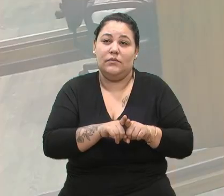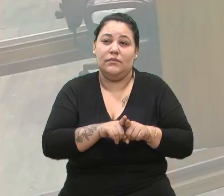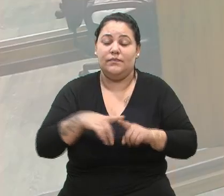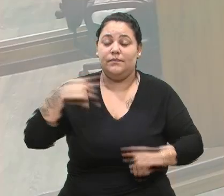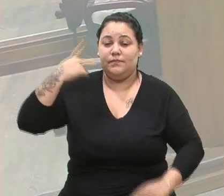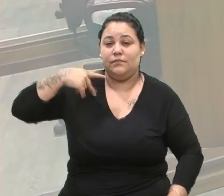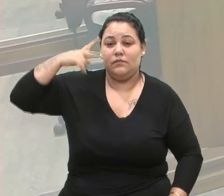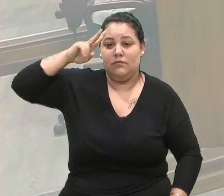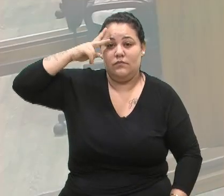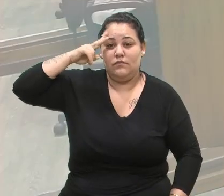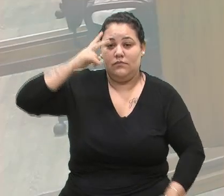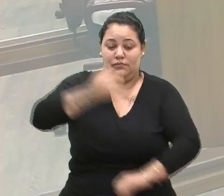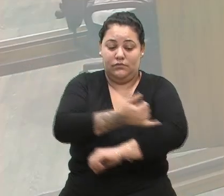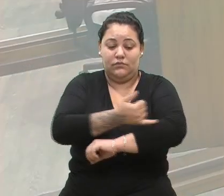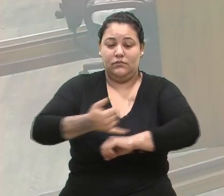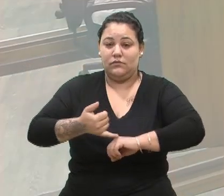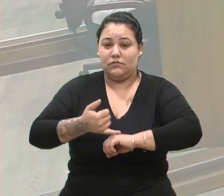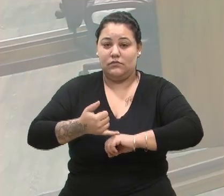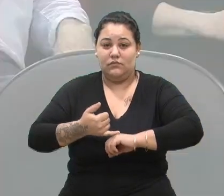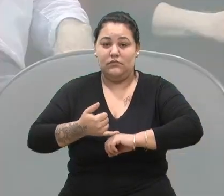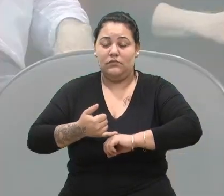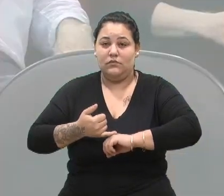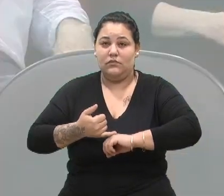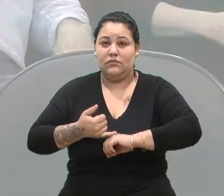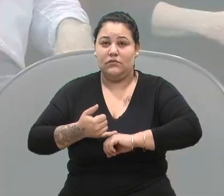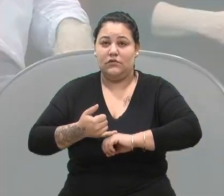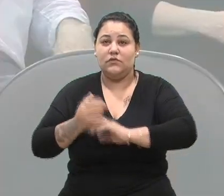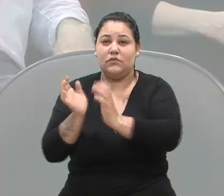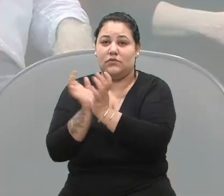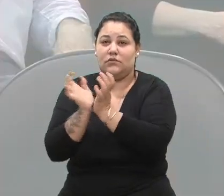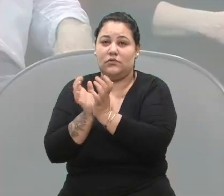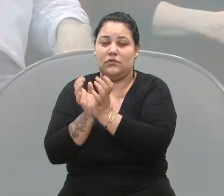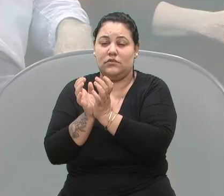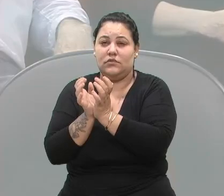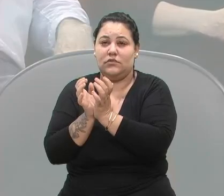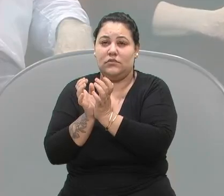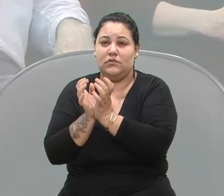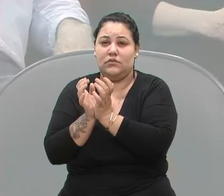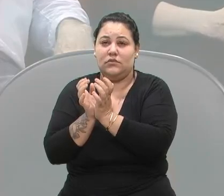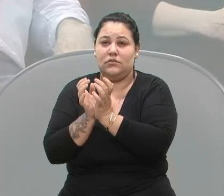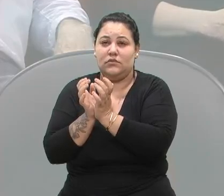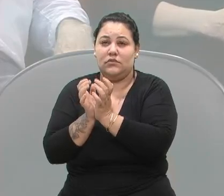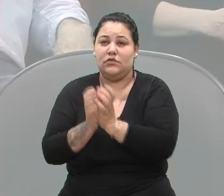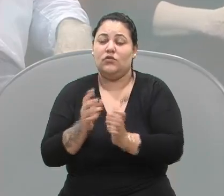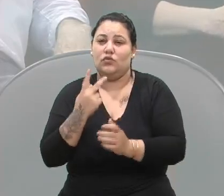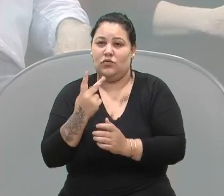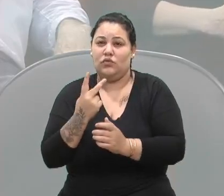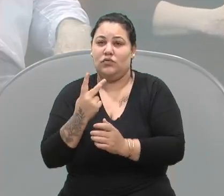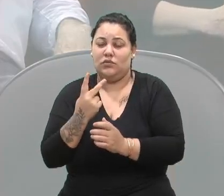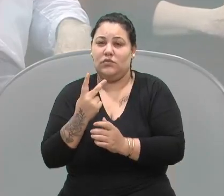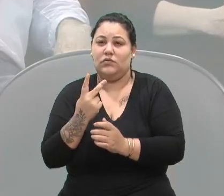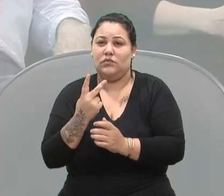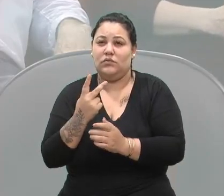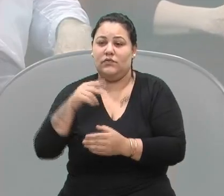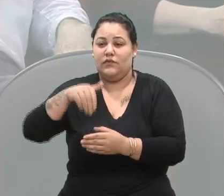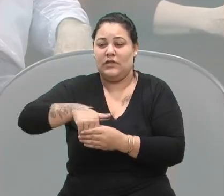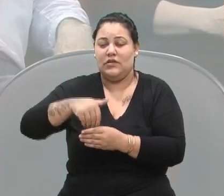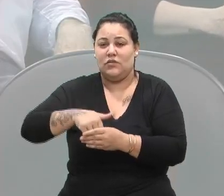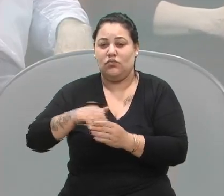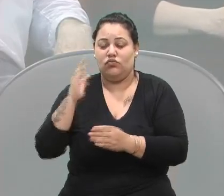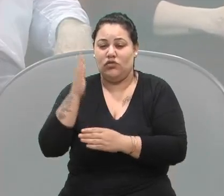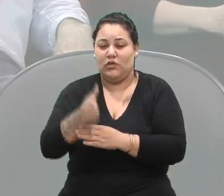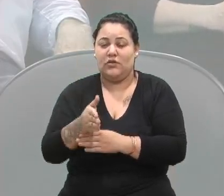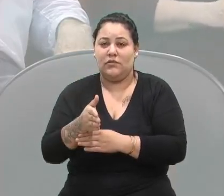por essa casa, fui colega dele 2 mandatos, em um tempo que ele foi suplente na época do prefeito Alceu Barbosa Velho. Mas da tua